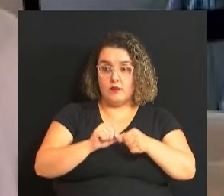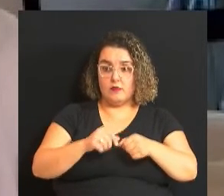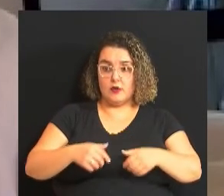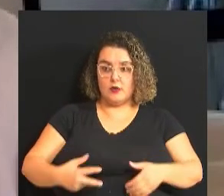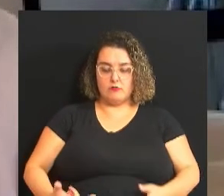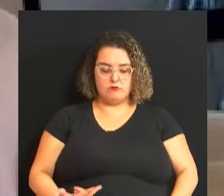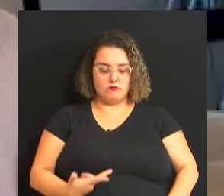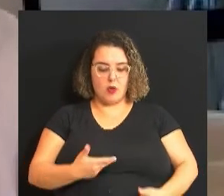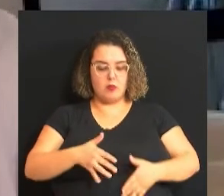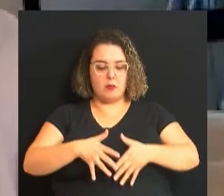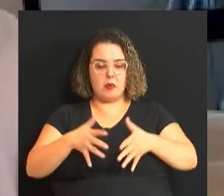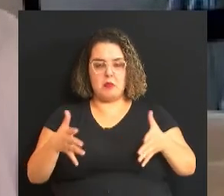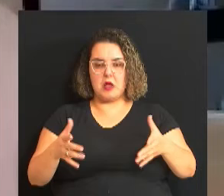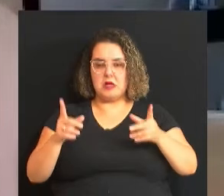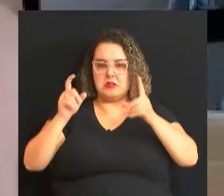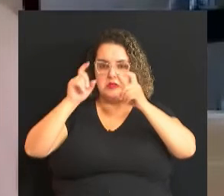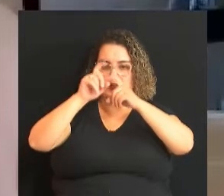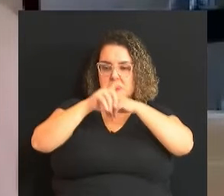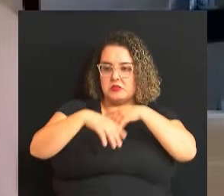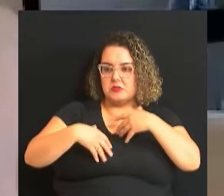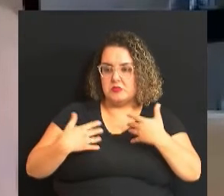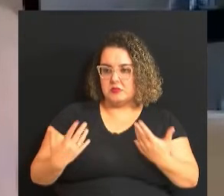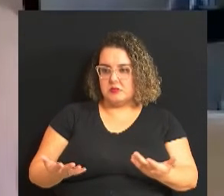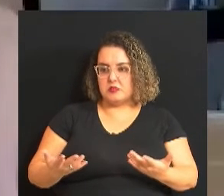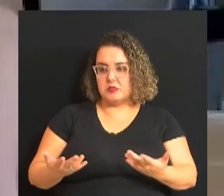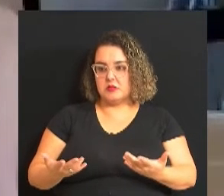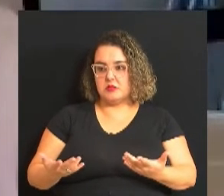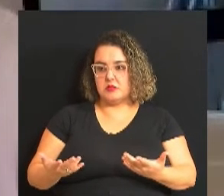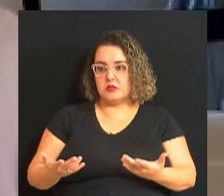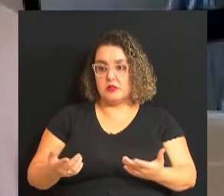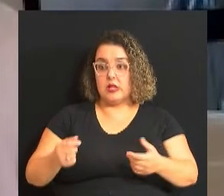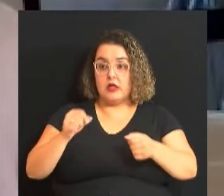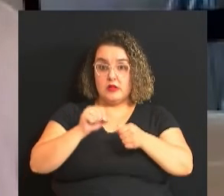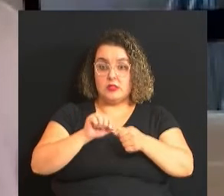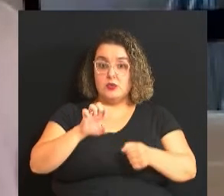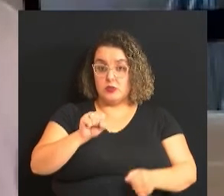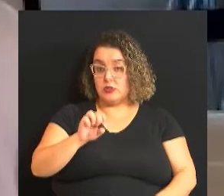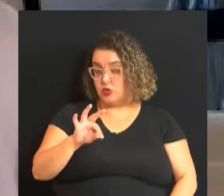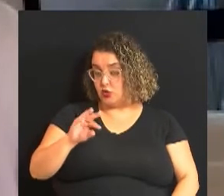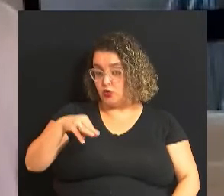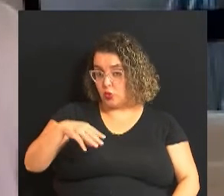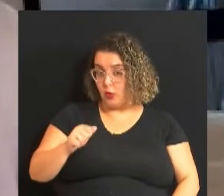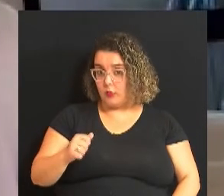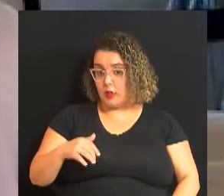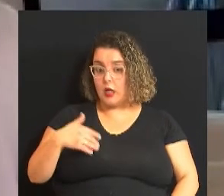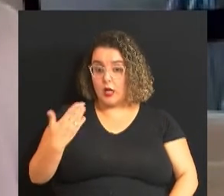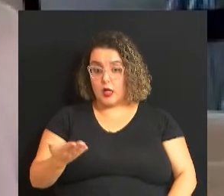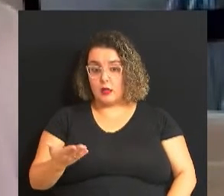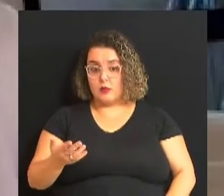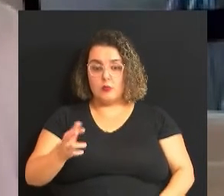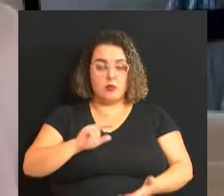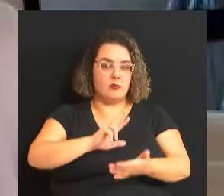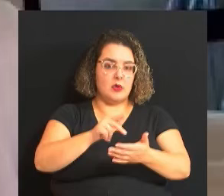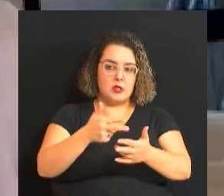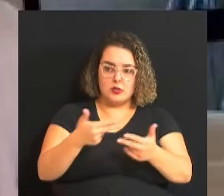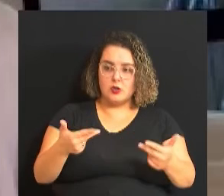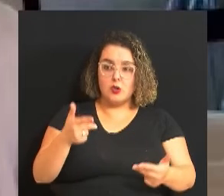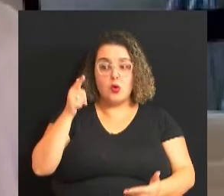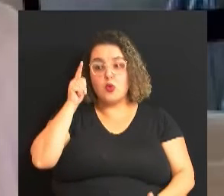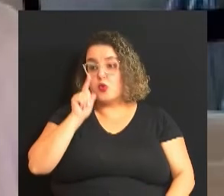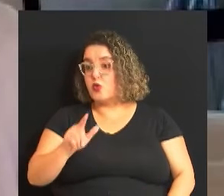cirurgia, teve muitas complicações e ela acaba fazendo um estômago. E daí, por motivos vários, ela não